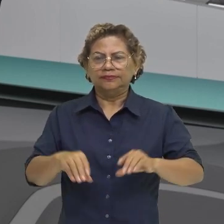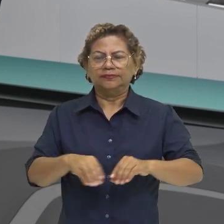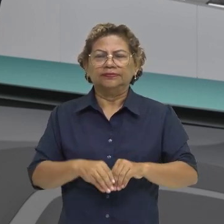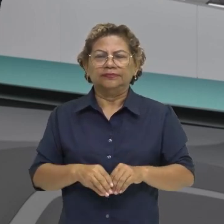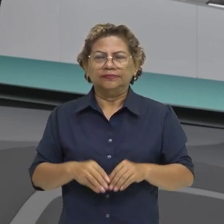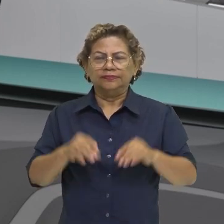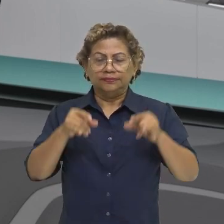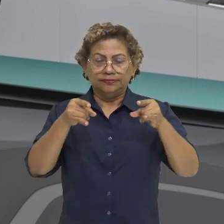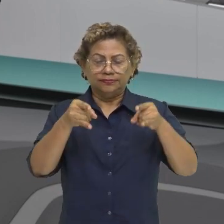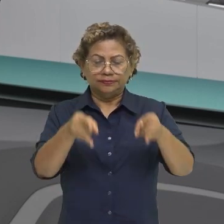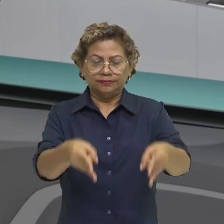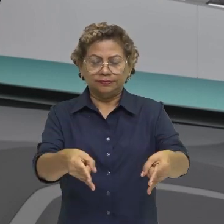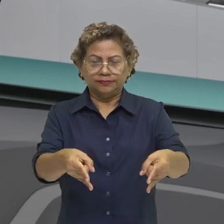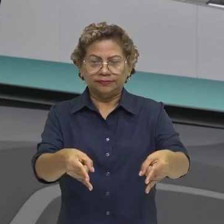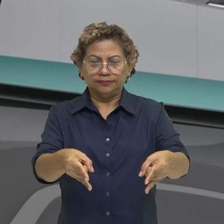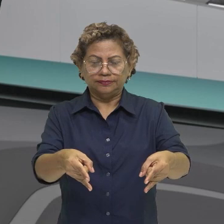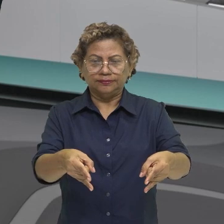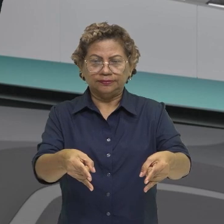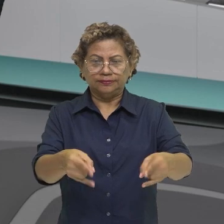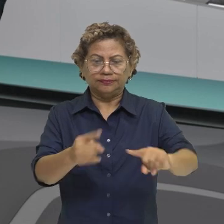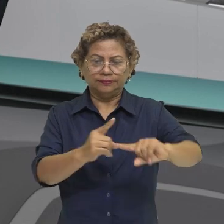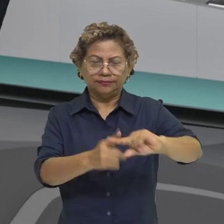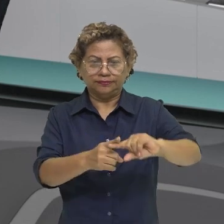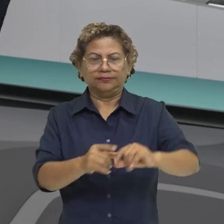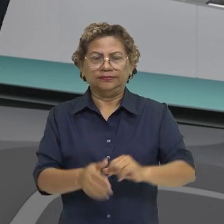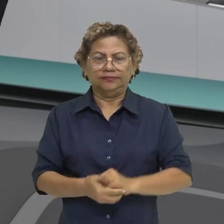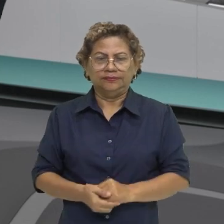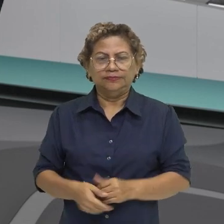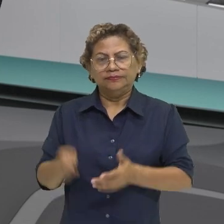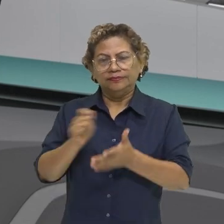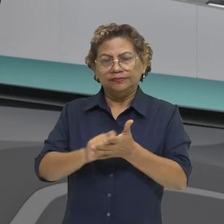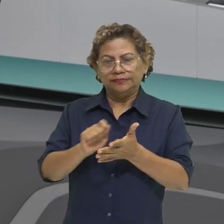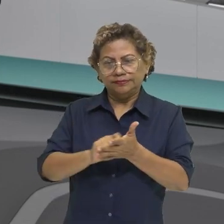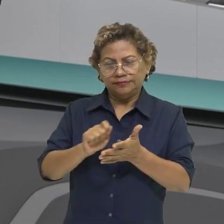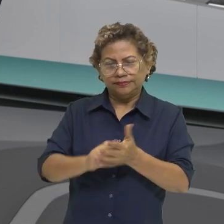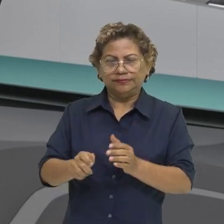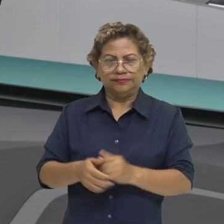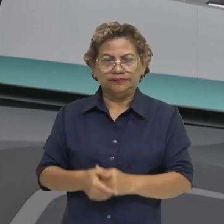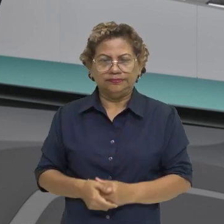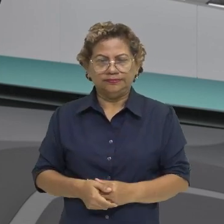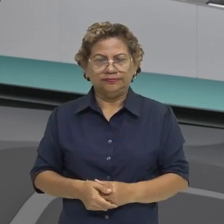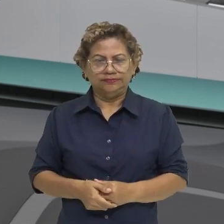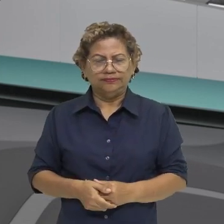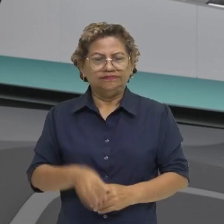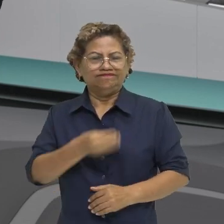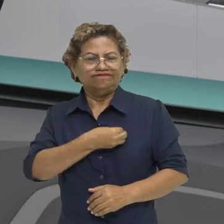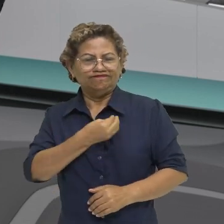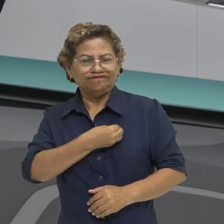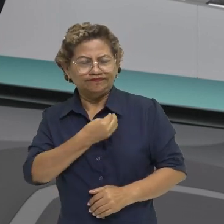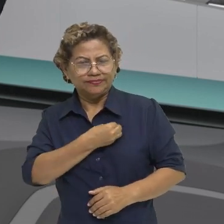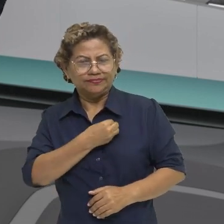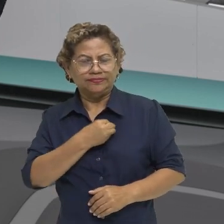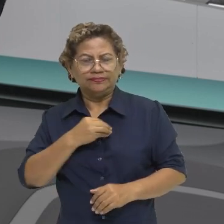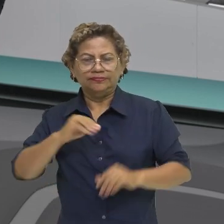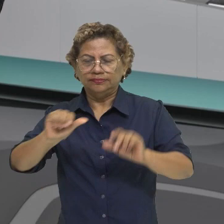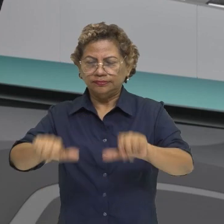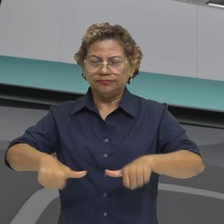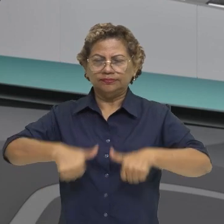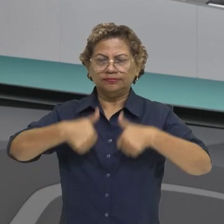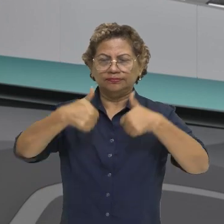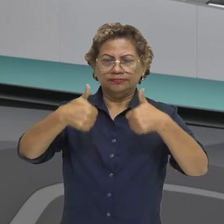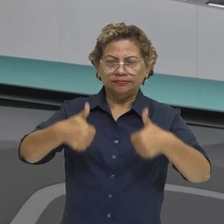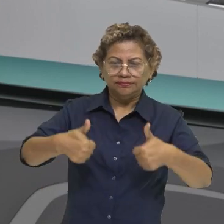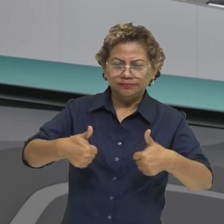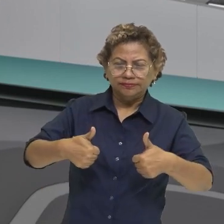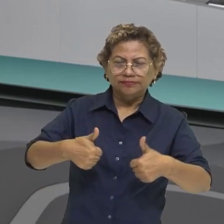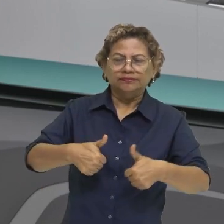um poeta romântico, ele escreveu, né, um poema. Vamos lá. Eras na vida a pomba predileta, que sobre